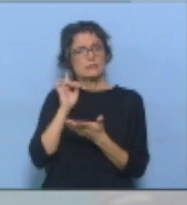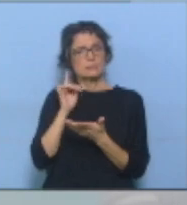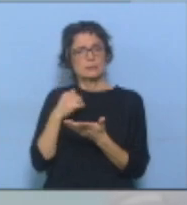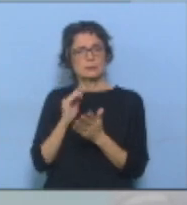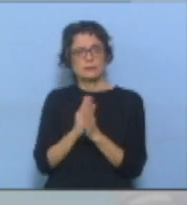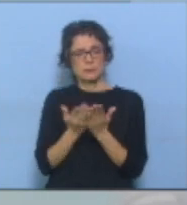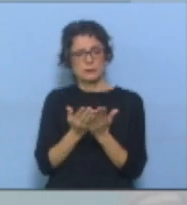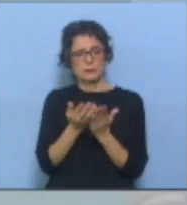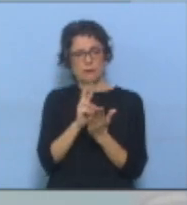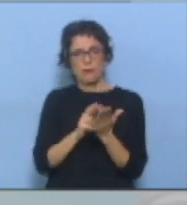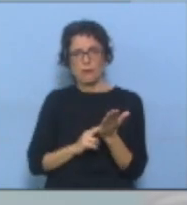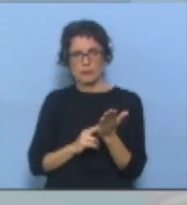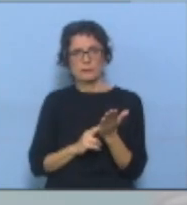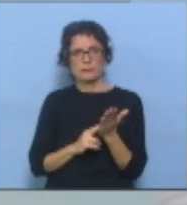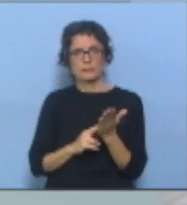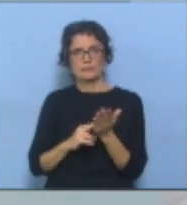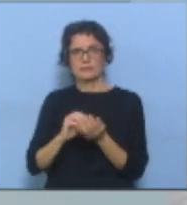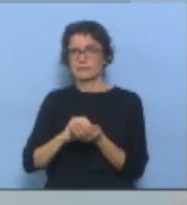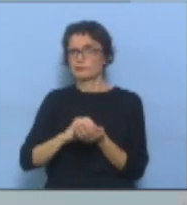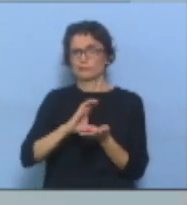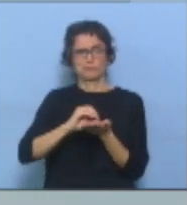E deu-me imensas coisas para ler que eu nunca li.